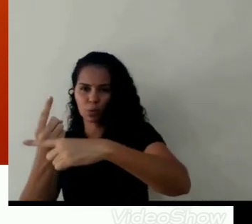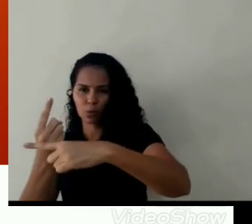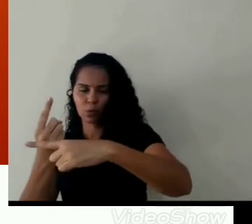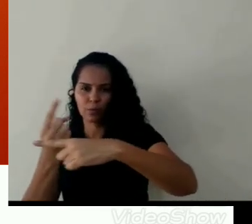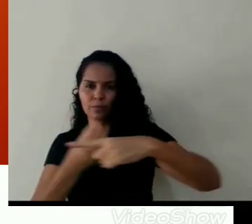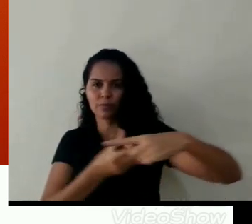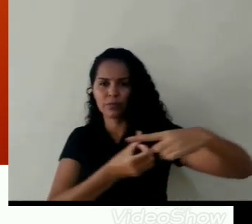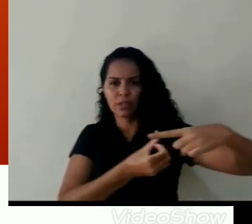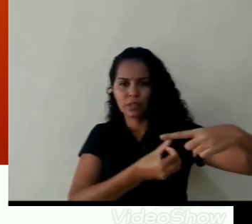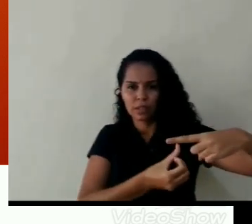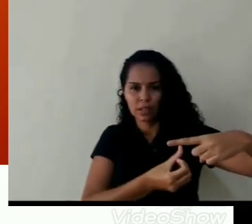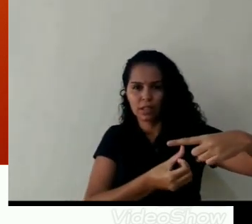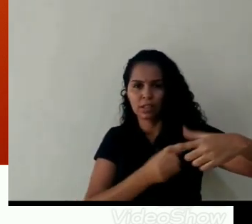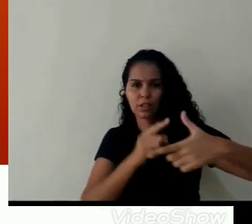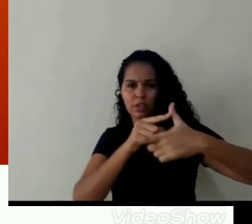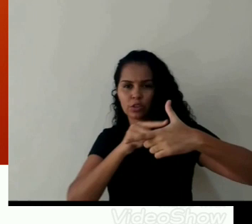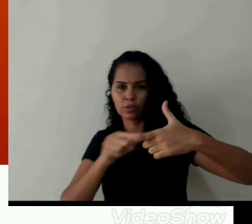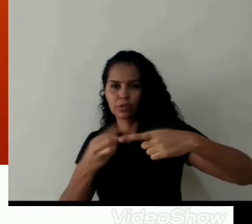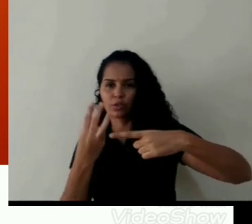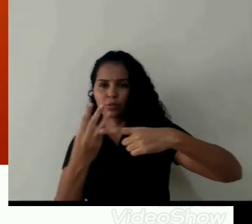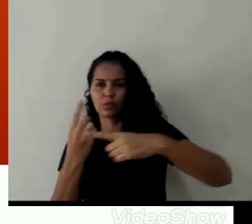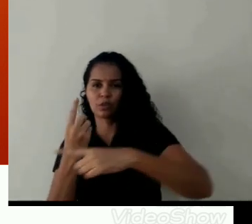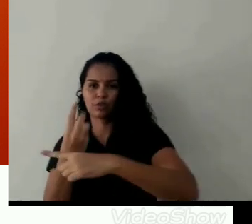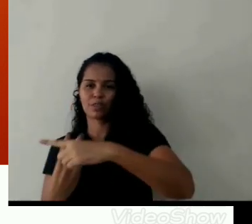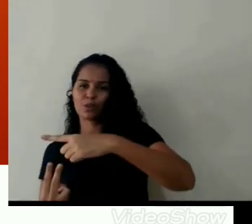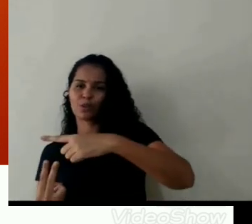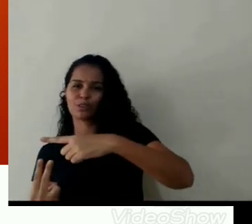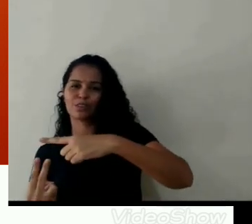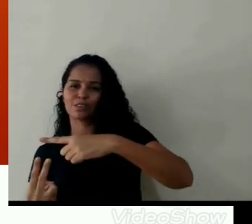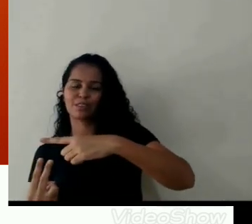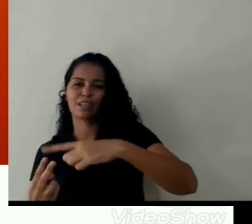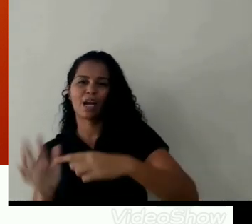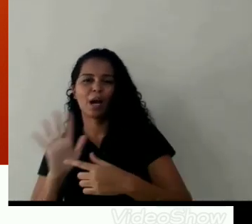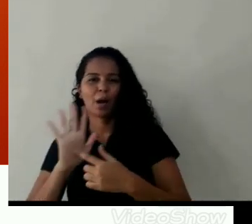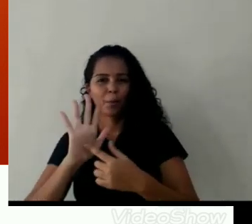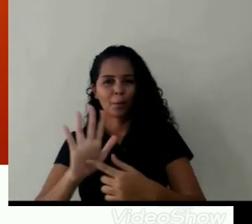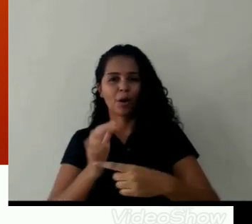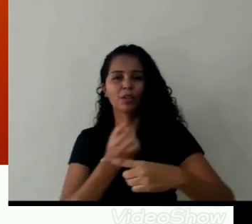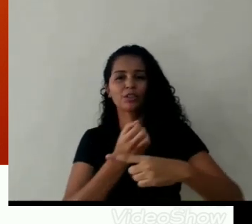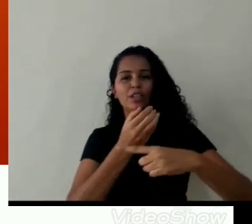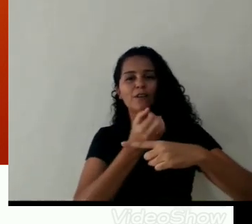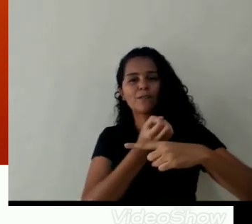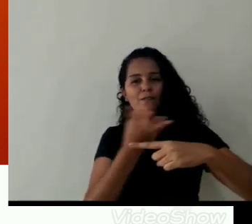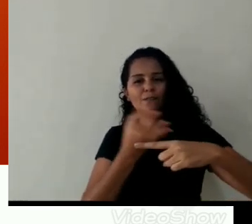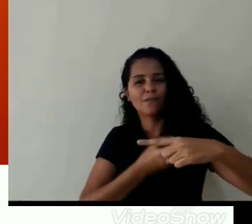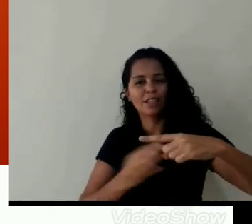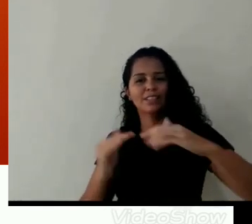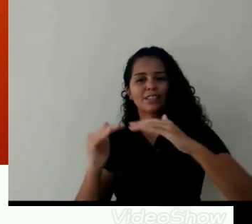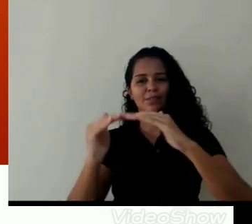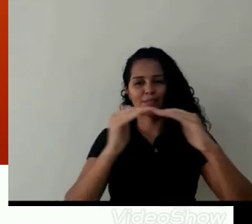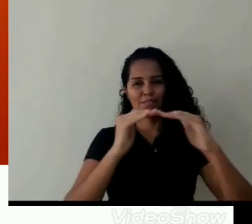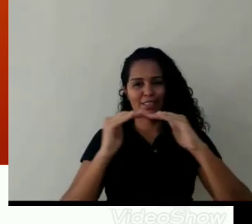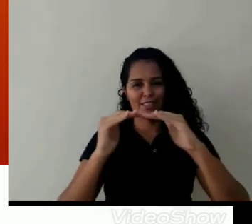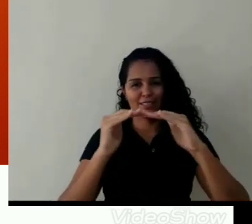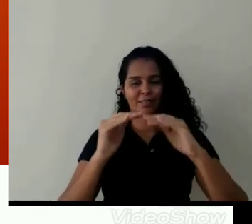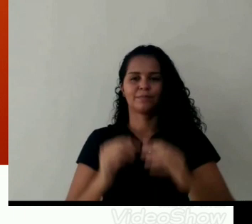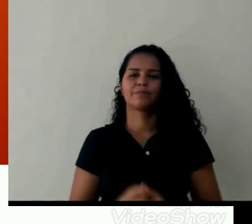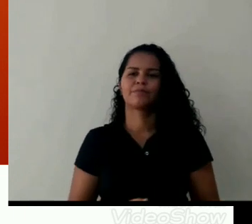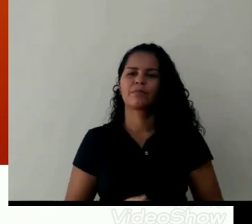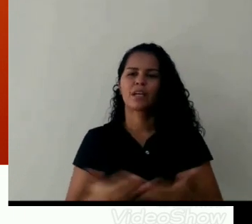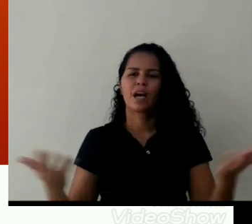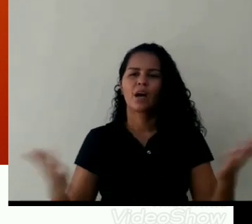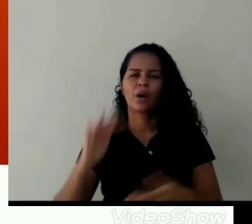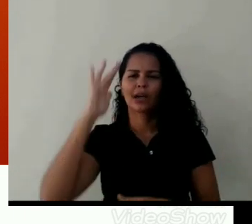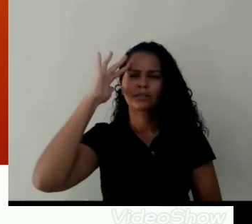Isso mostra que essas frações são equivalentes. Vamos agora imaginar a nossa barra original dividida